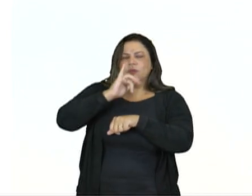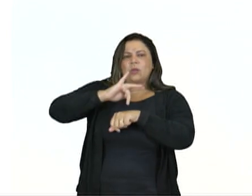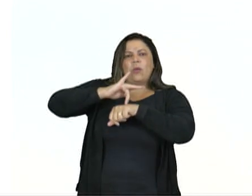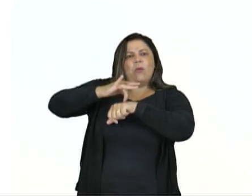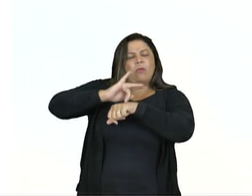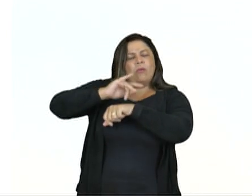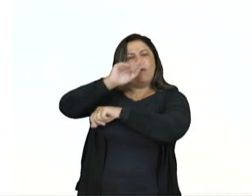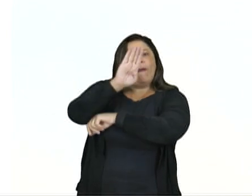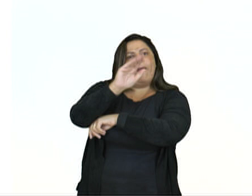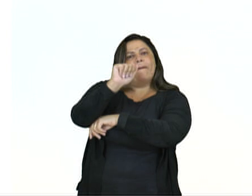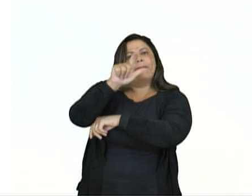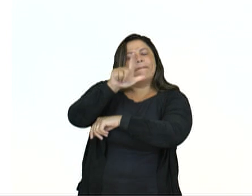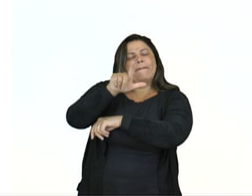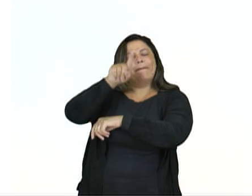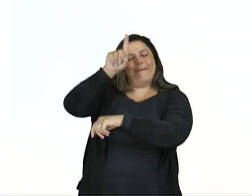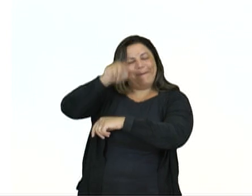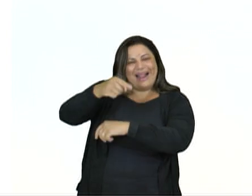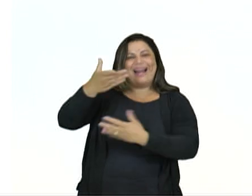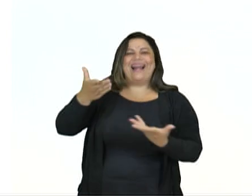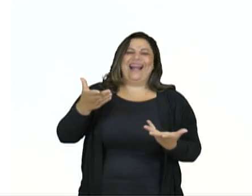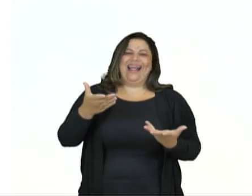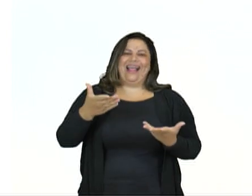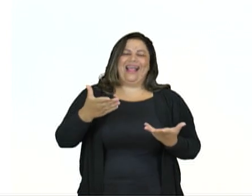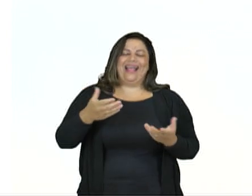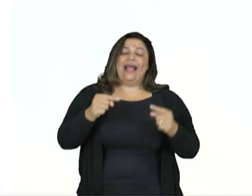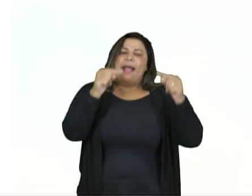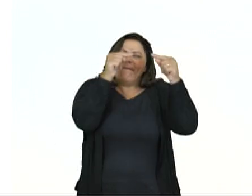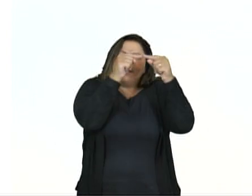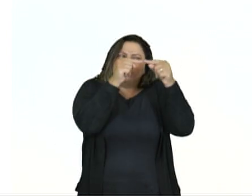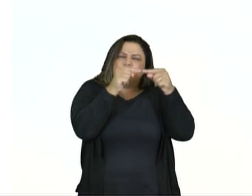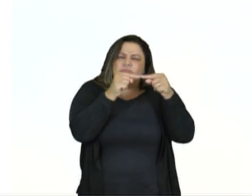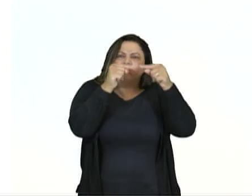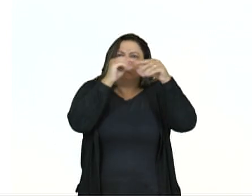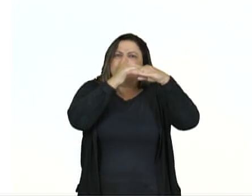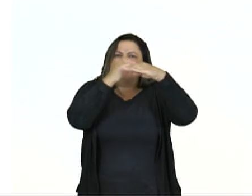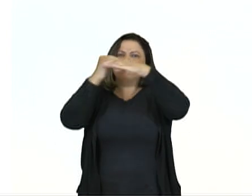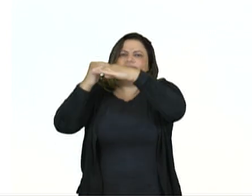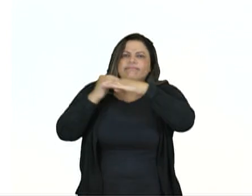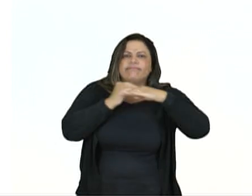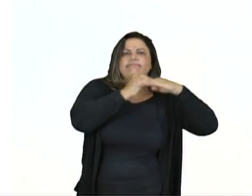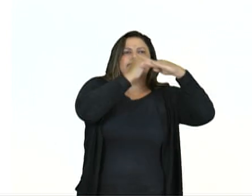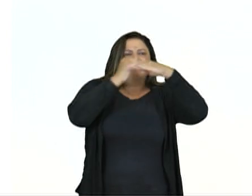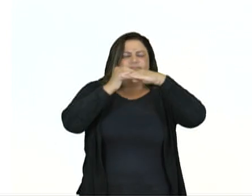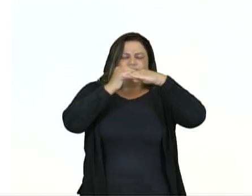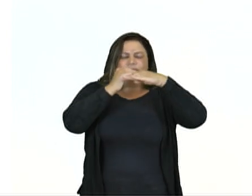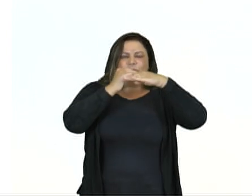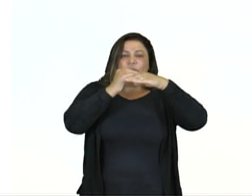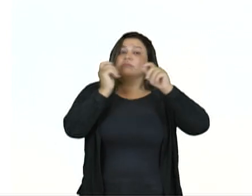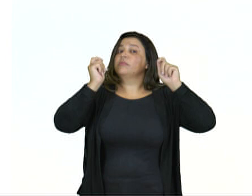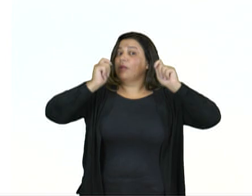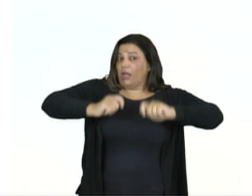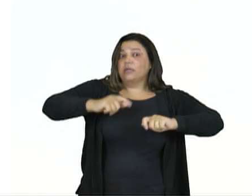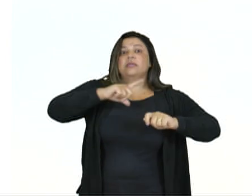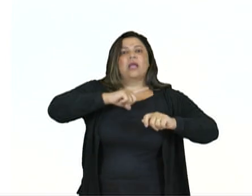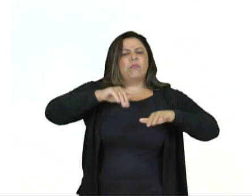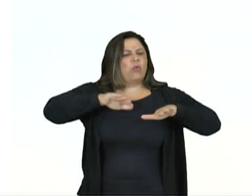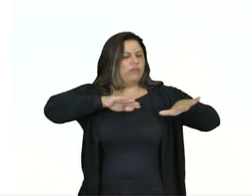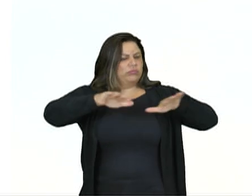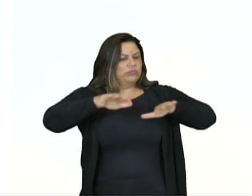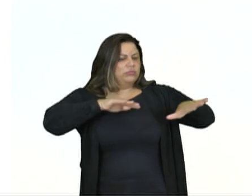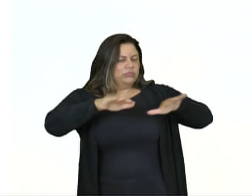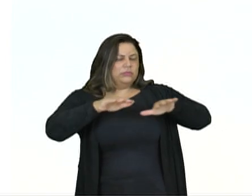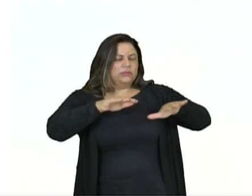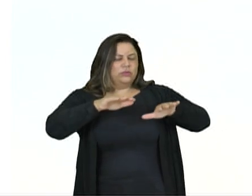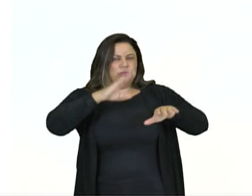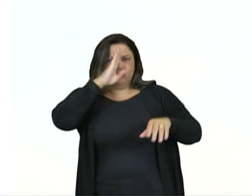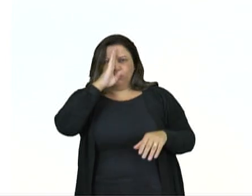por um grupo de movimentos mais padronizados, ou seja, você tem movimentos mais